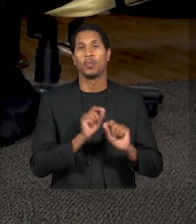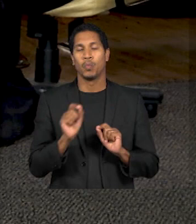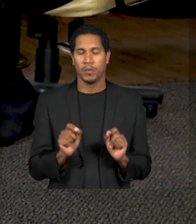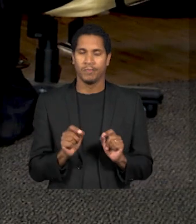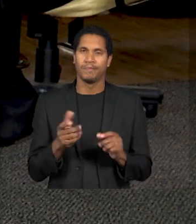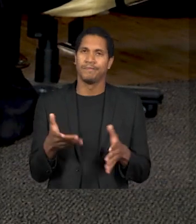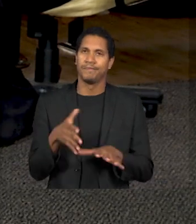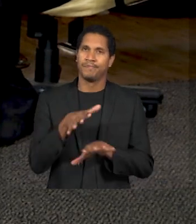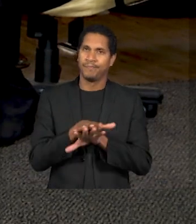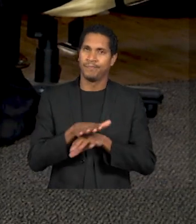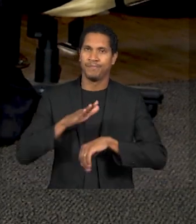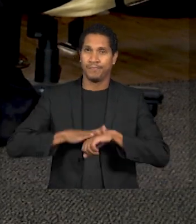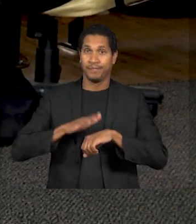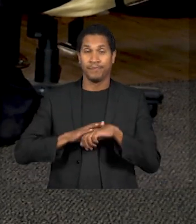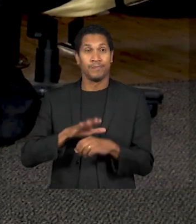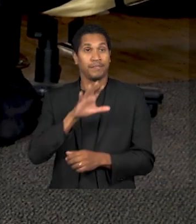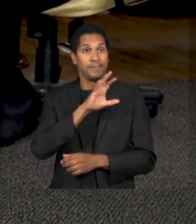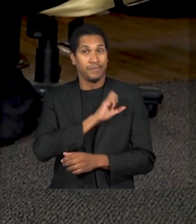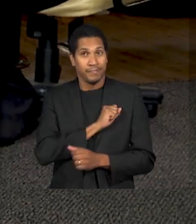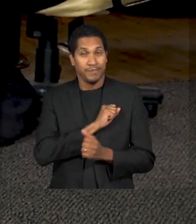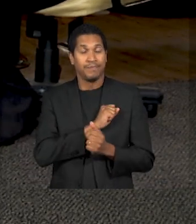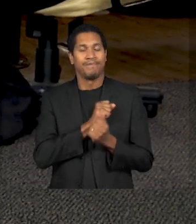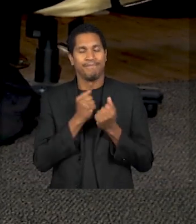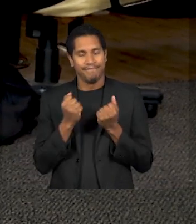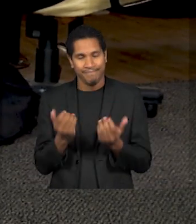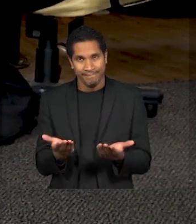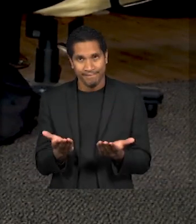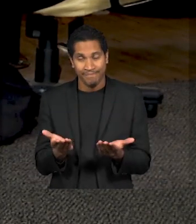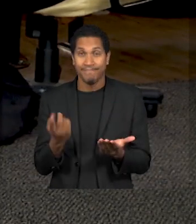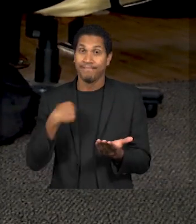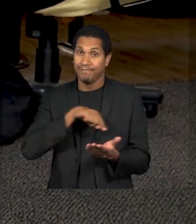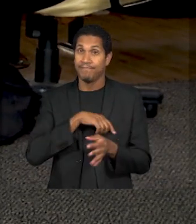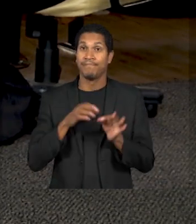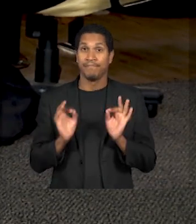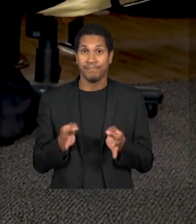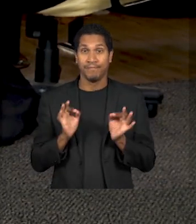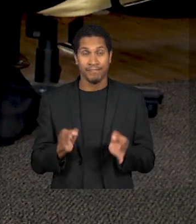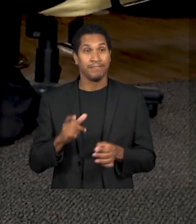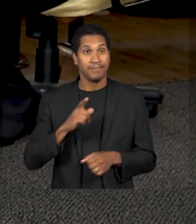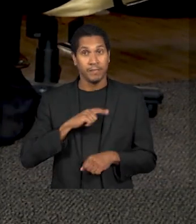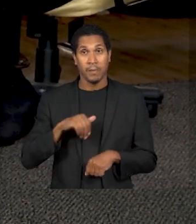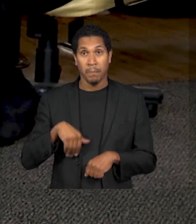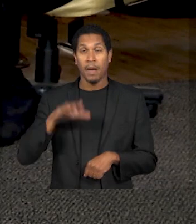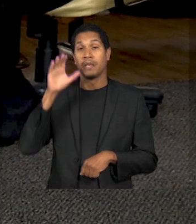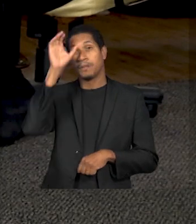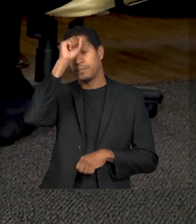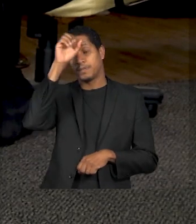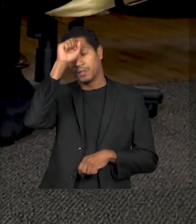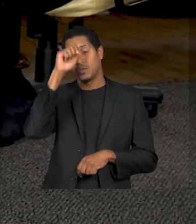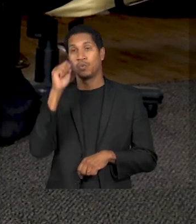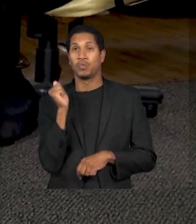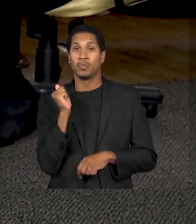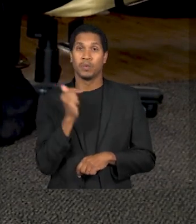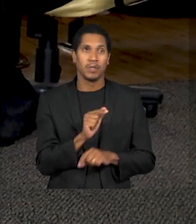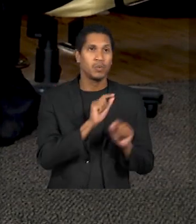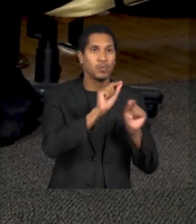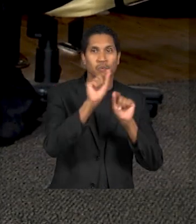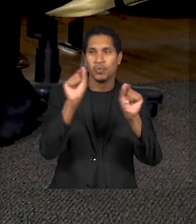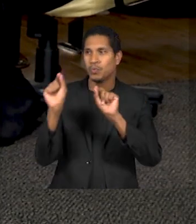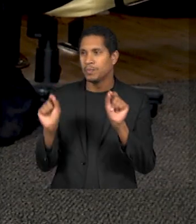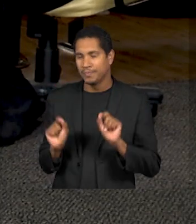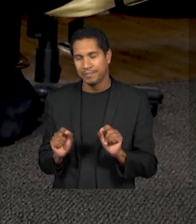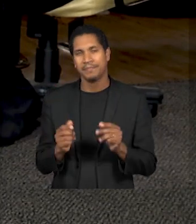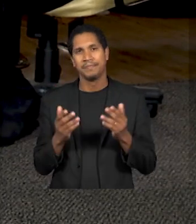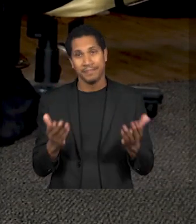a inclusão é um ato de amor, né? Então, a gente realmente tem muito mais a aprender do que qualquer outra